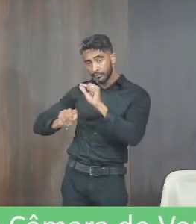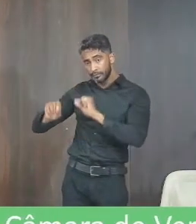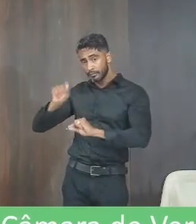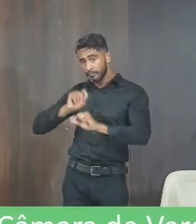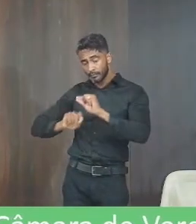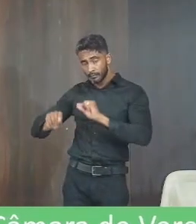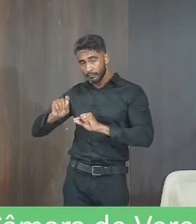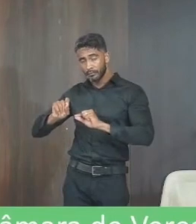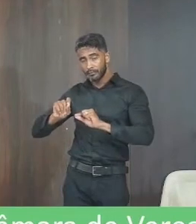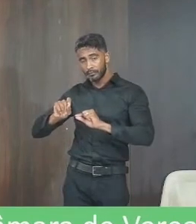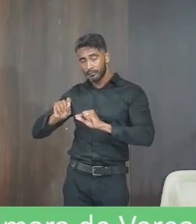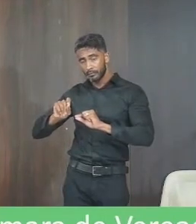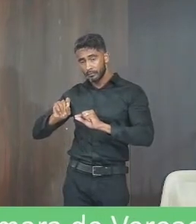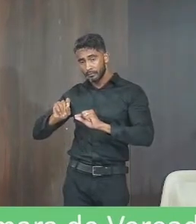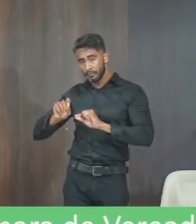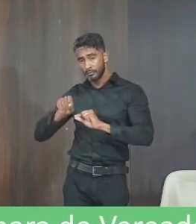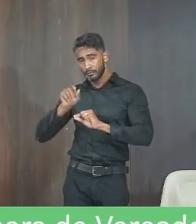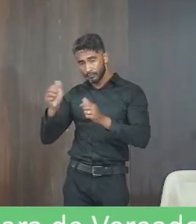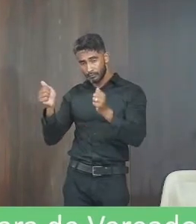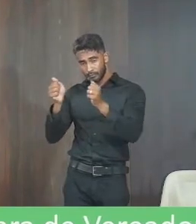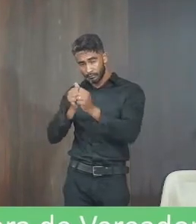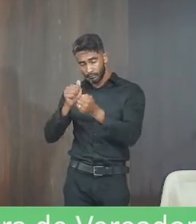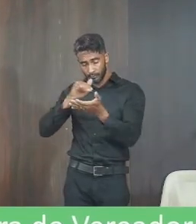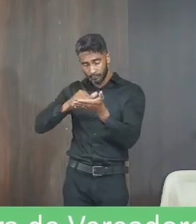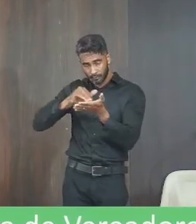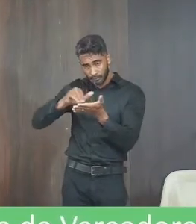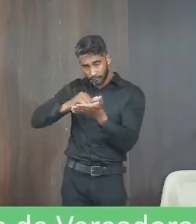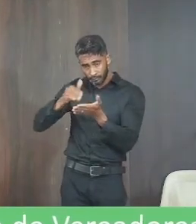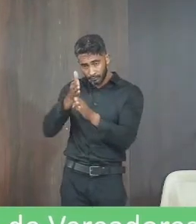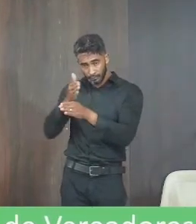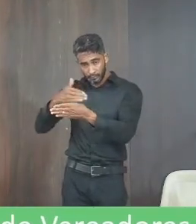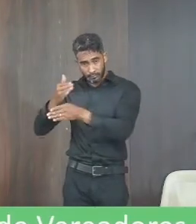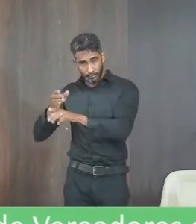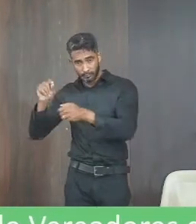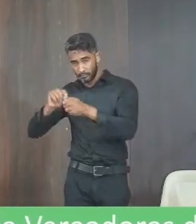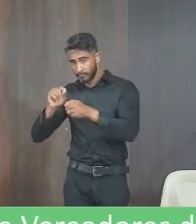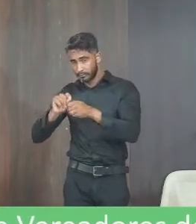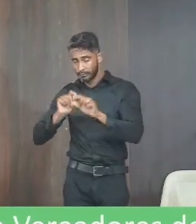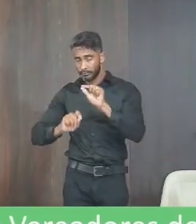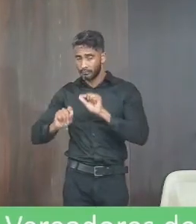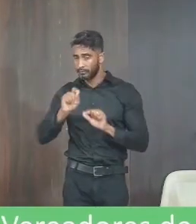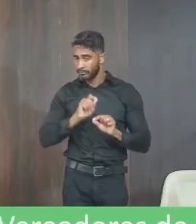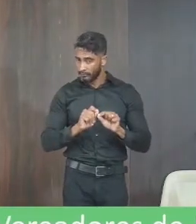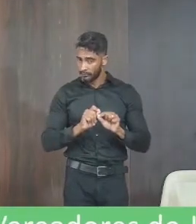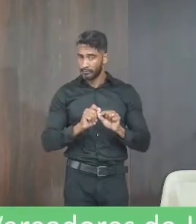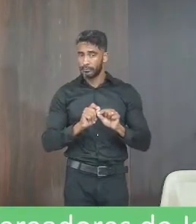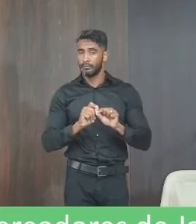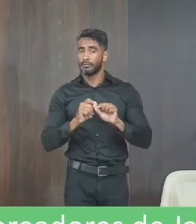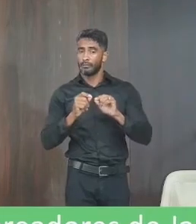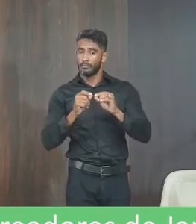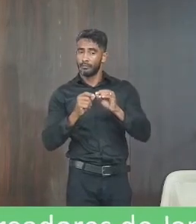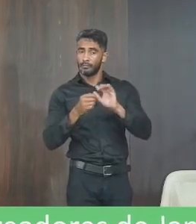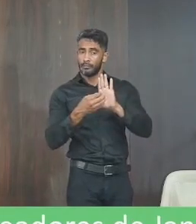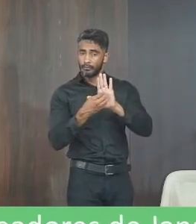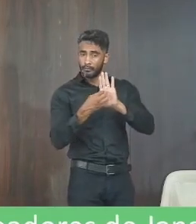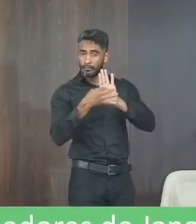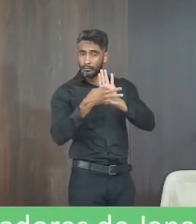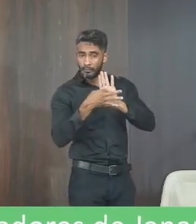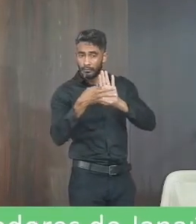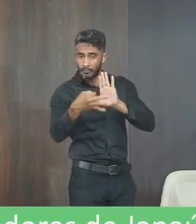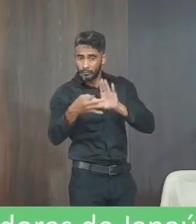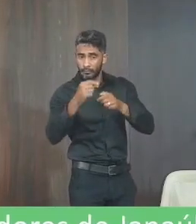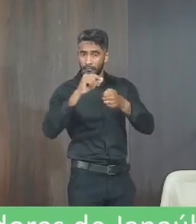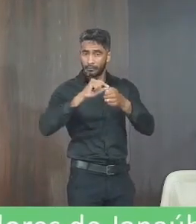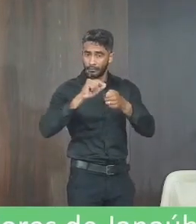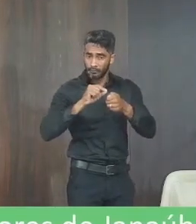seguinte indicação necessidade para que junto à secretaria de obras seja tomada a seguinte decisão indica a premente necessidade de